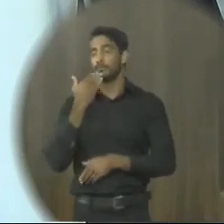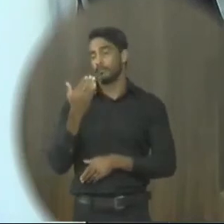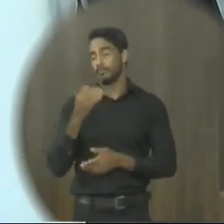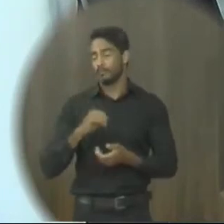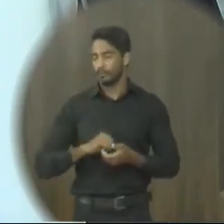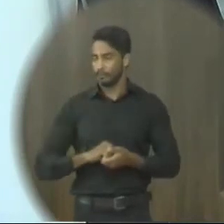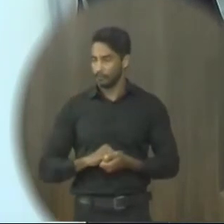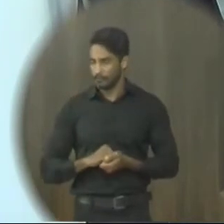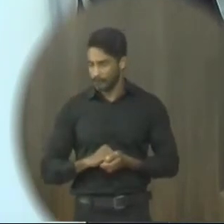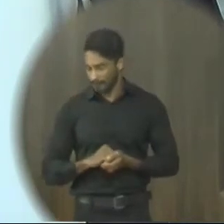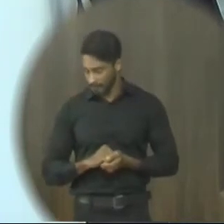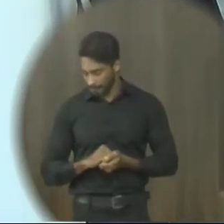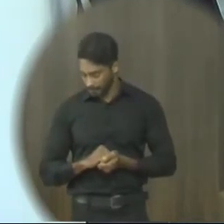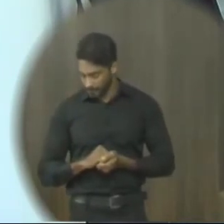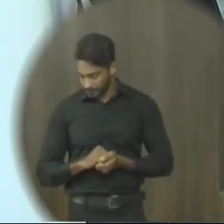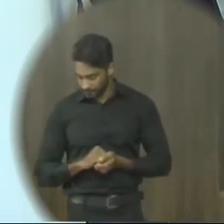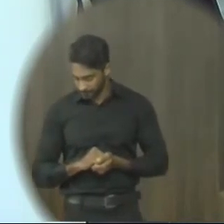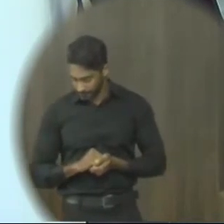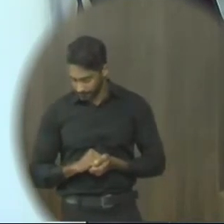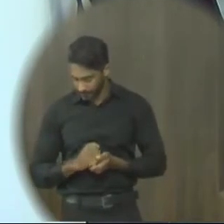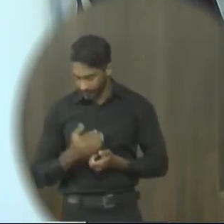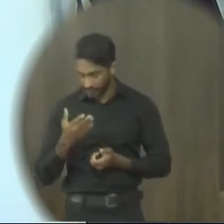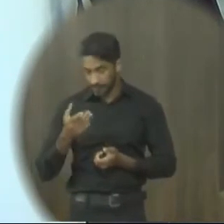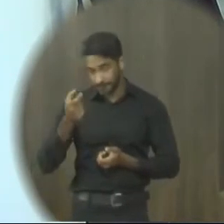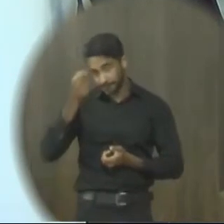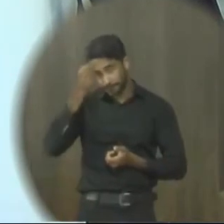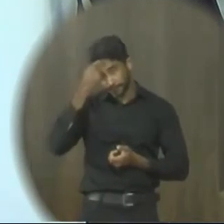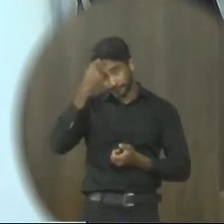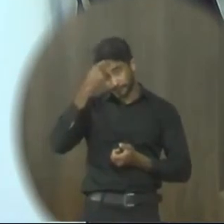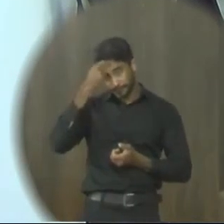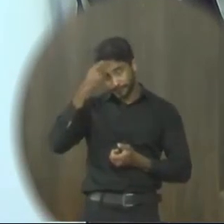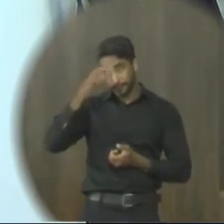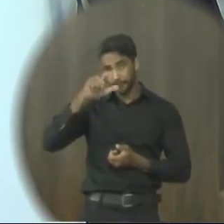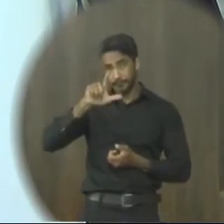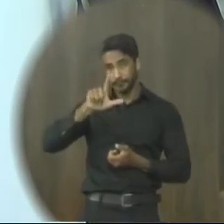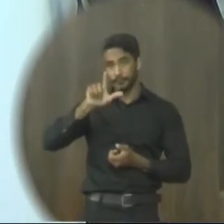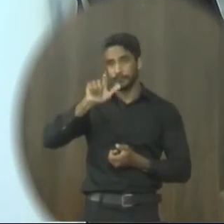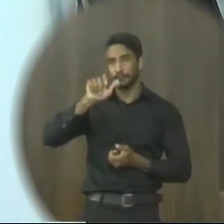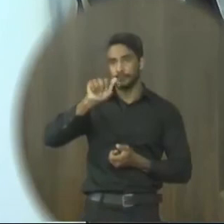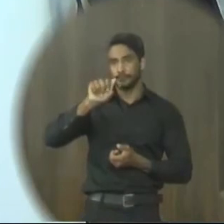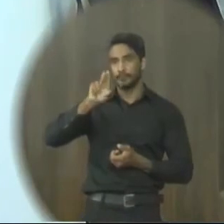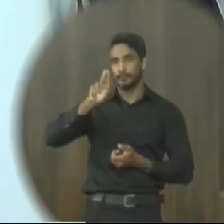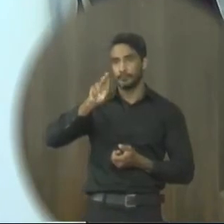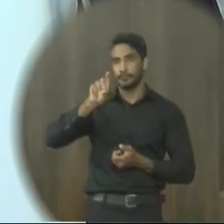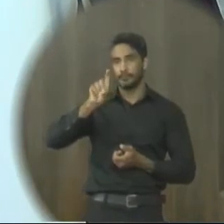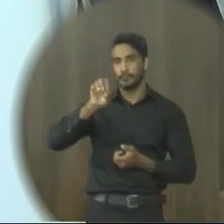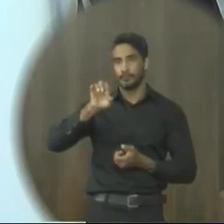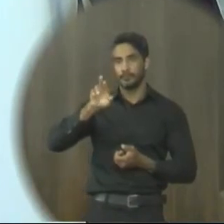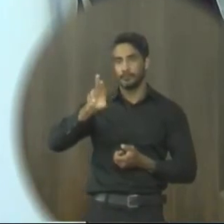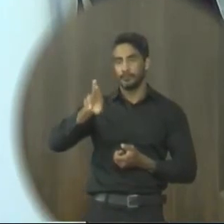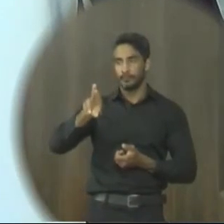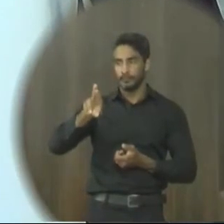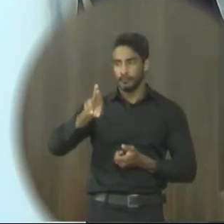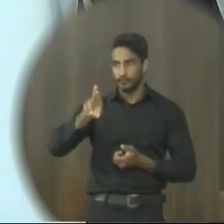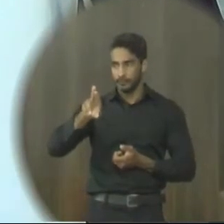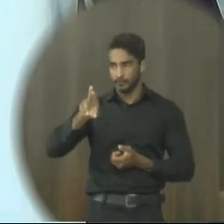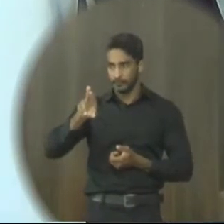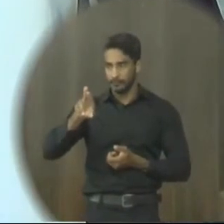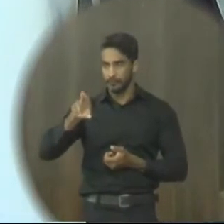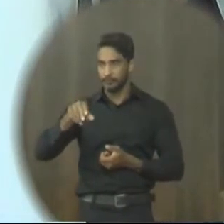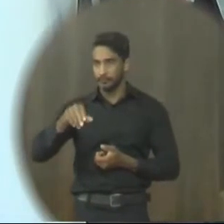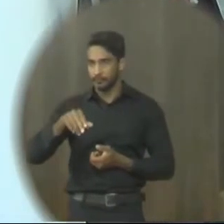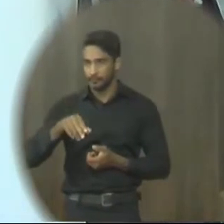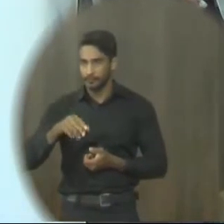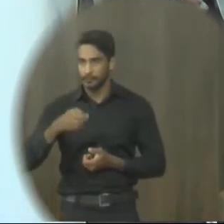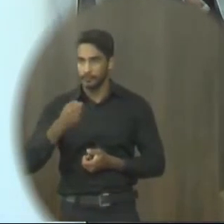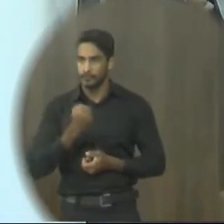população. Requer da ciência do senhor Laudeir Barbosa dos Santos, no endereço acima citado,